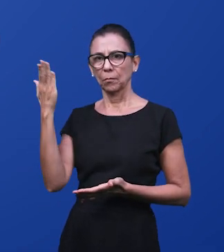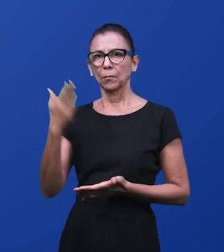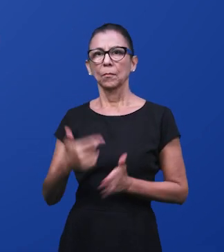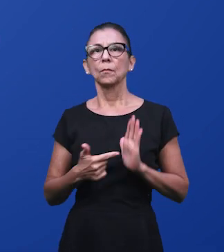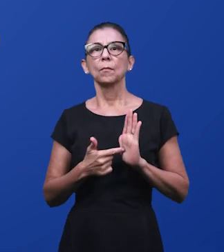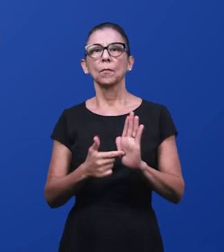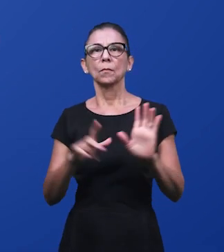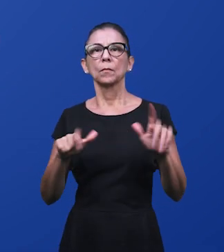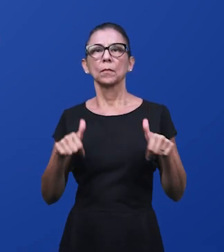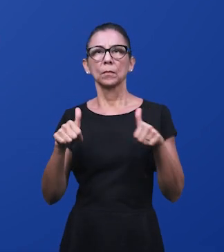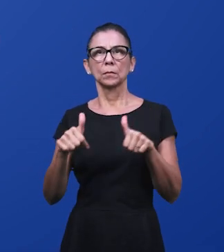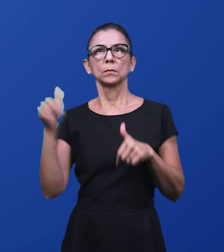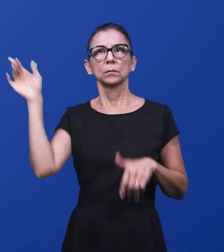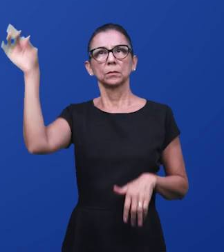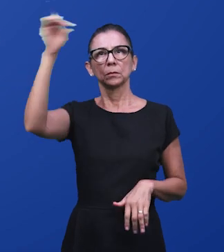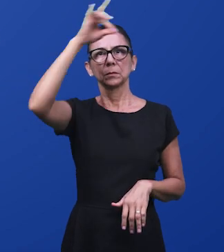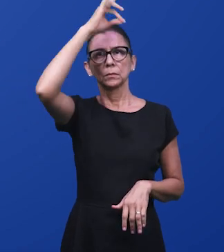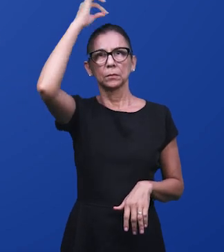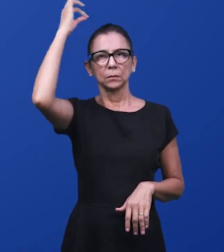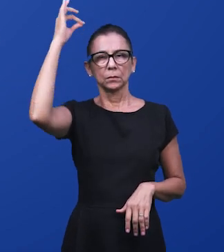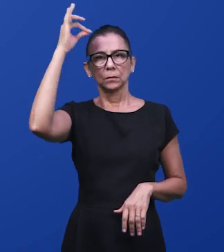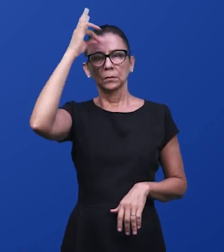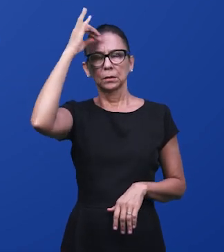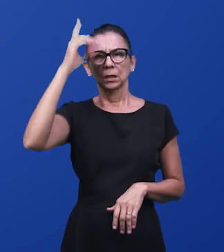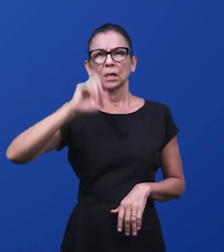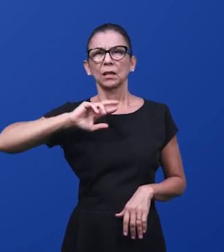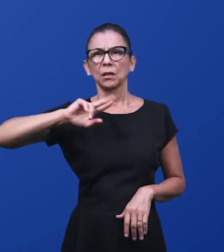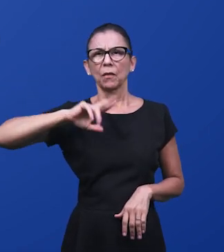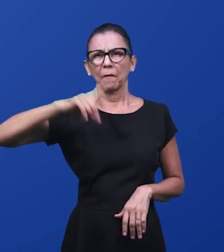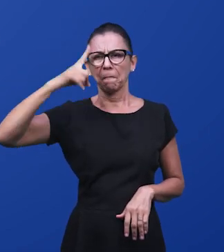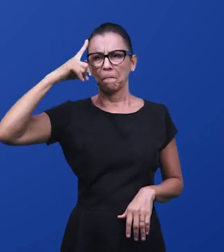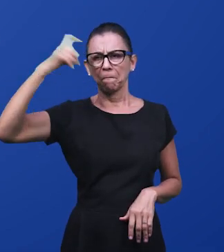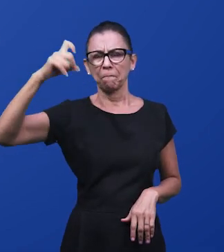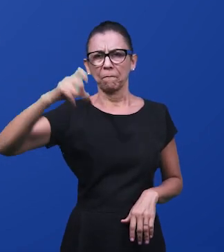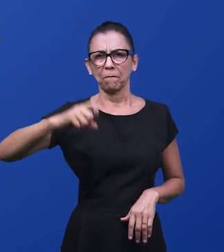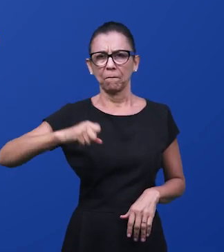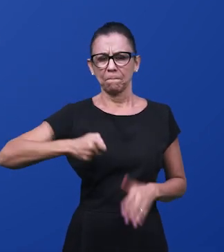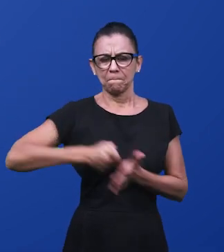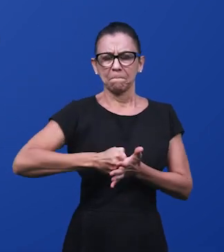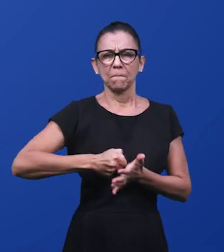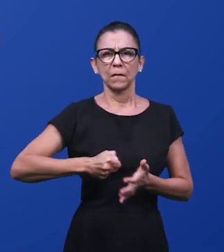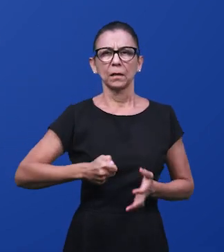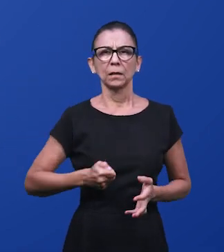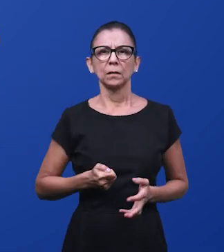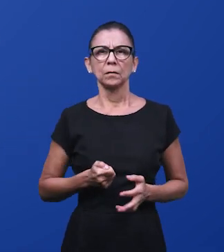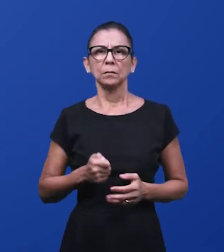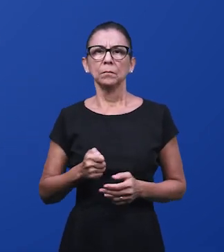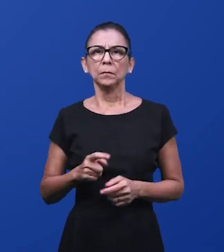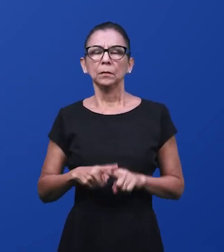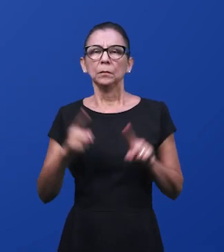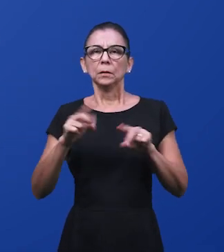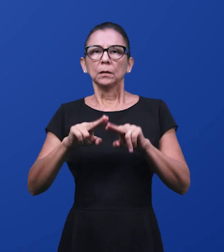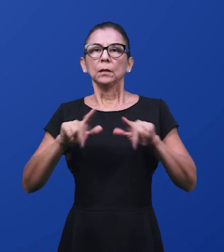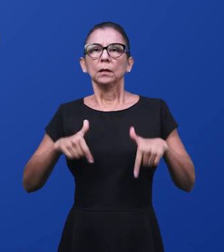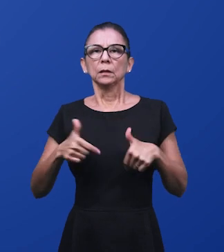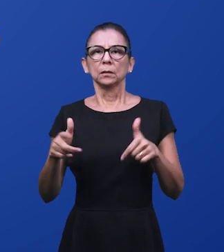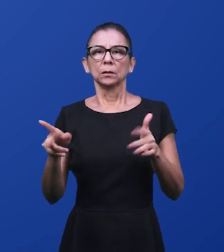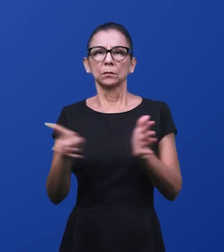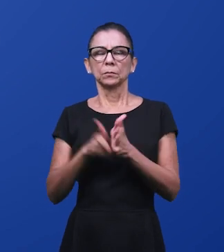por força, nem por violência, mas é pela ação do próprio Espírito, o Espírito Santo de